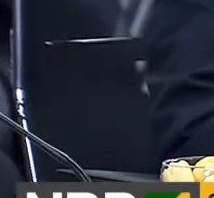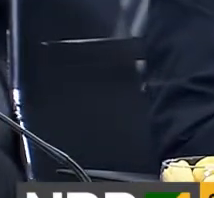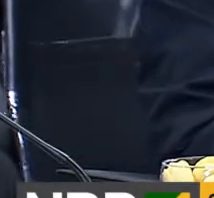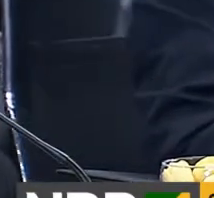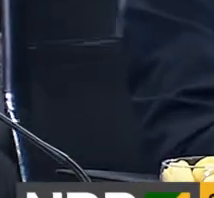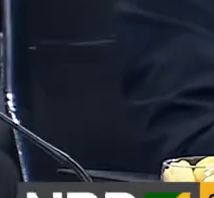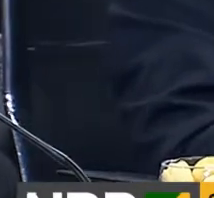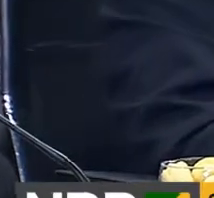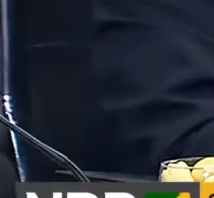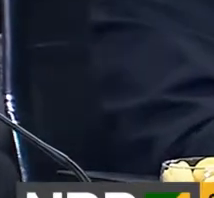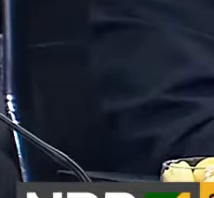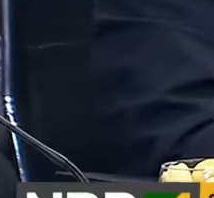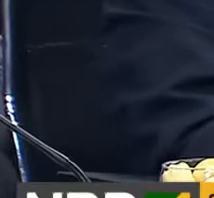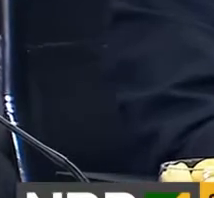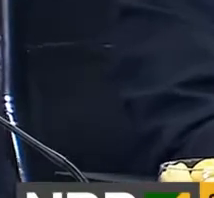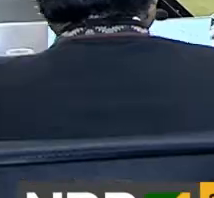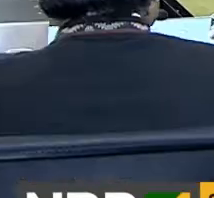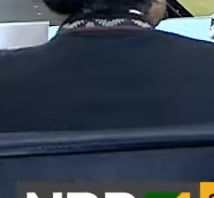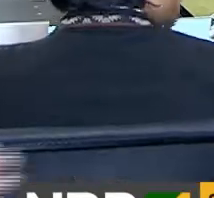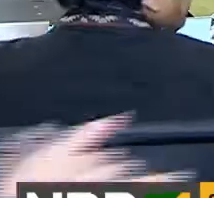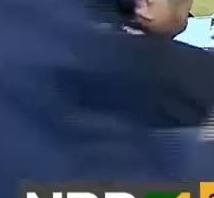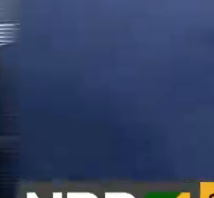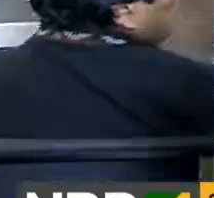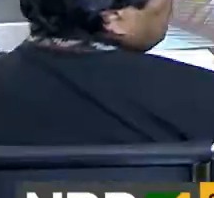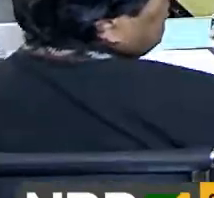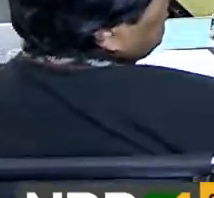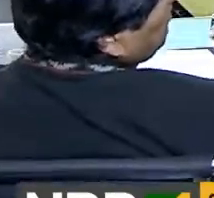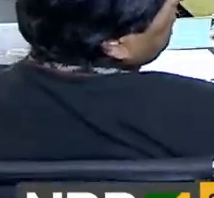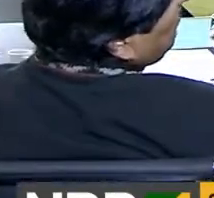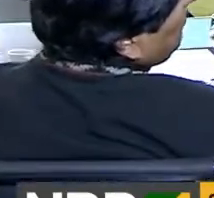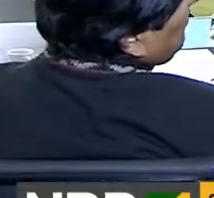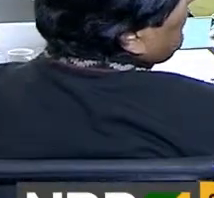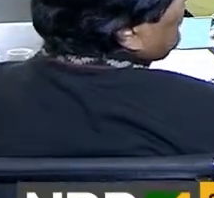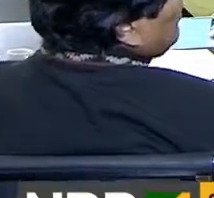e parabéns.